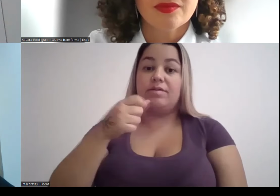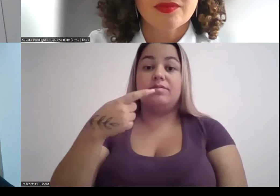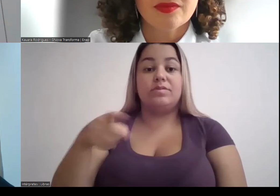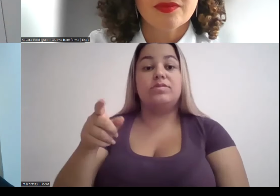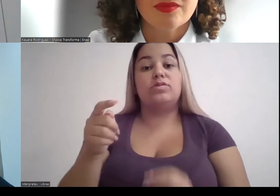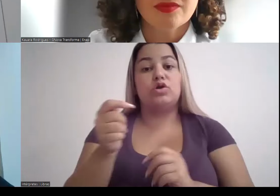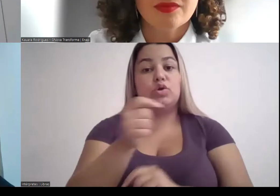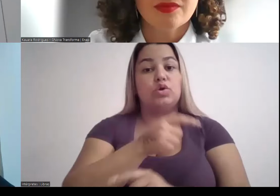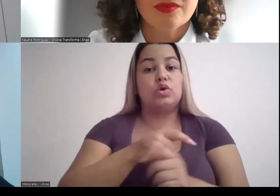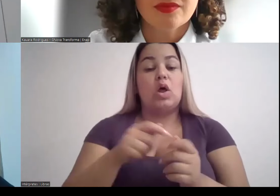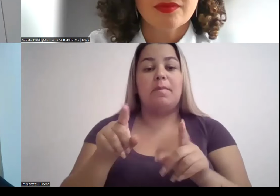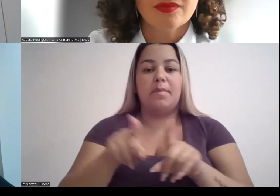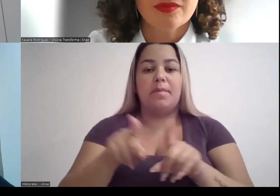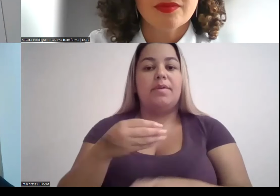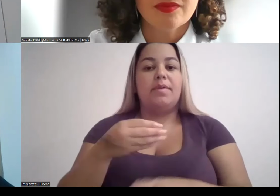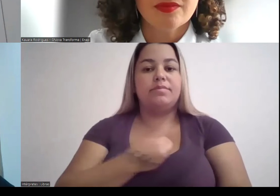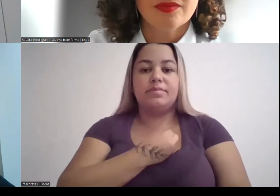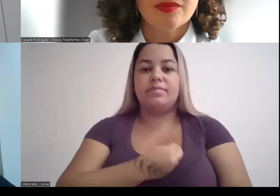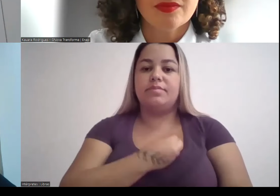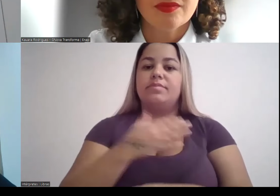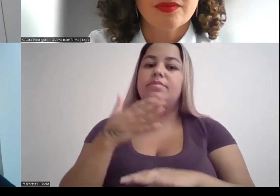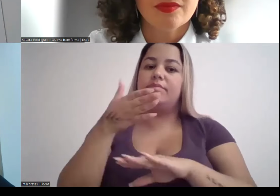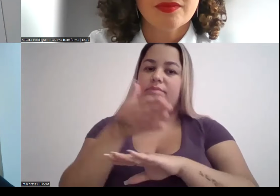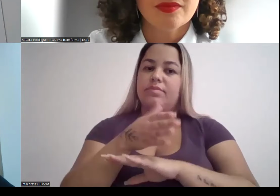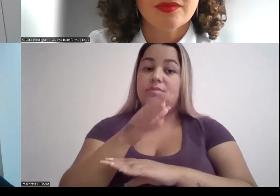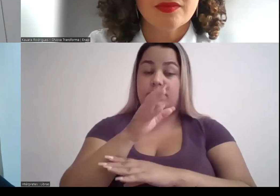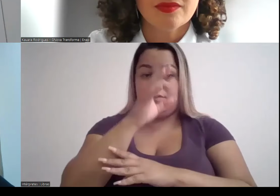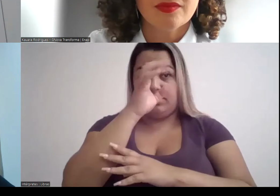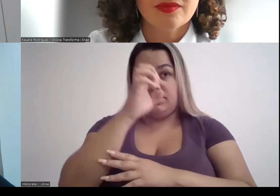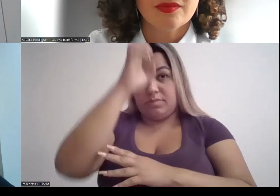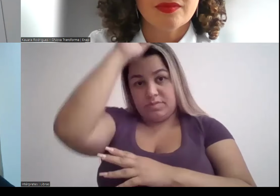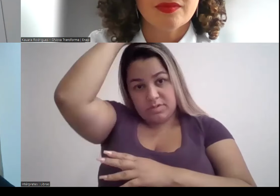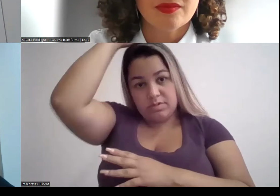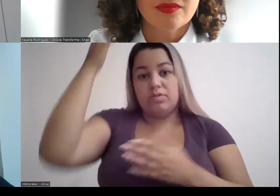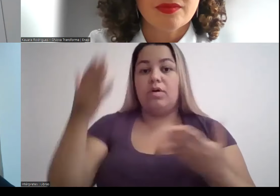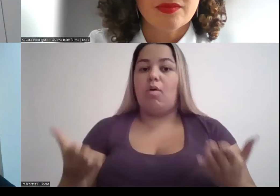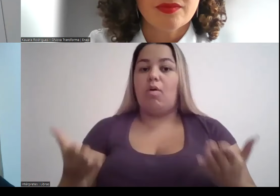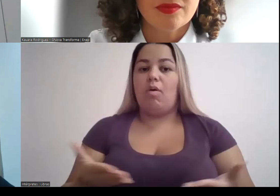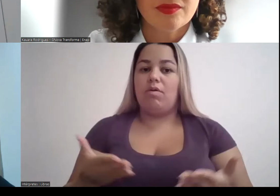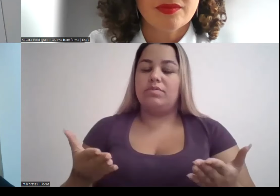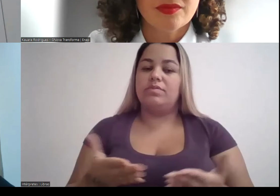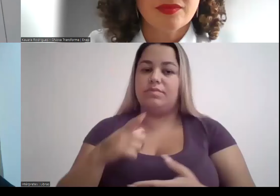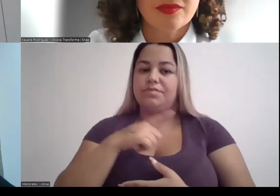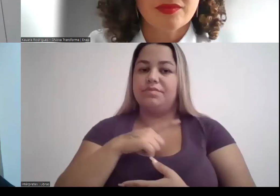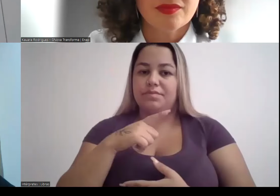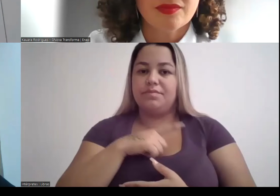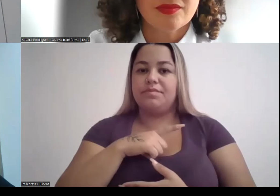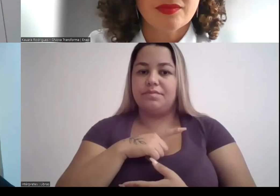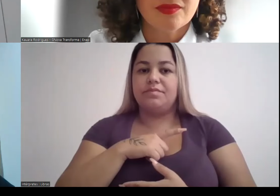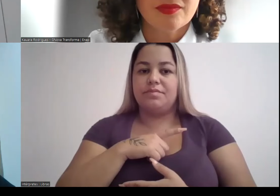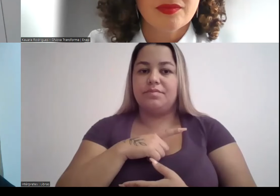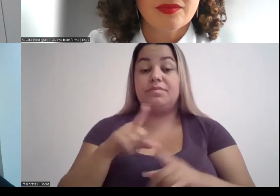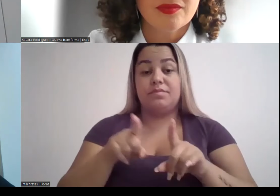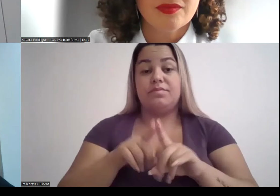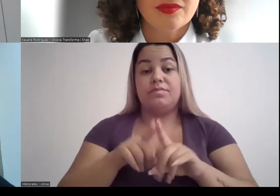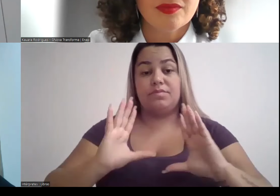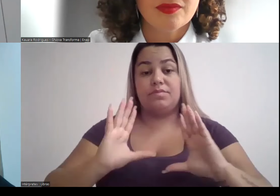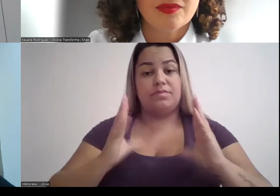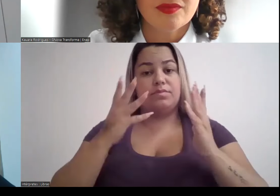Turismo participar desse programa do ENAP e hoje, no dia de hoje, ter o privilégio de estar aqui nesse evento,